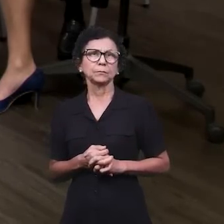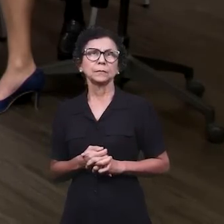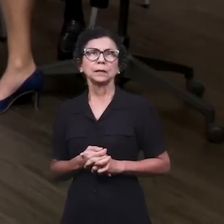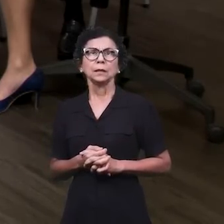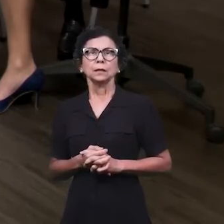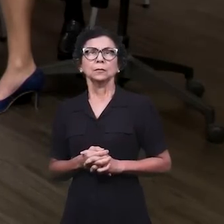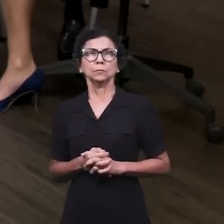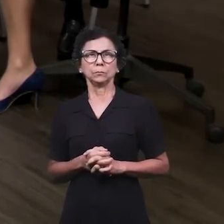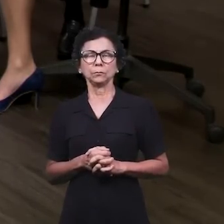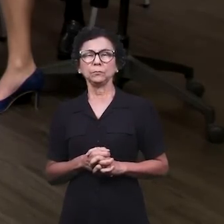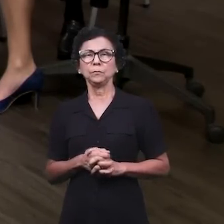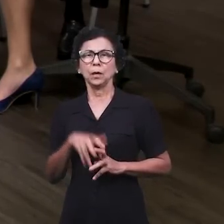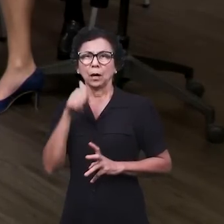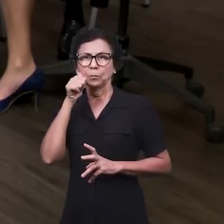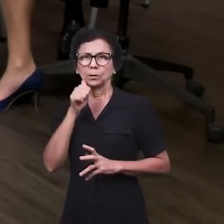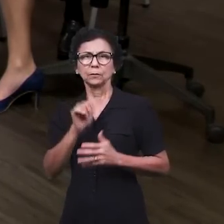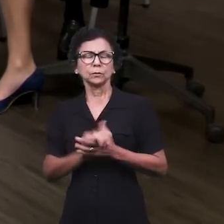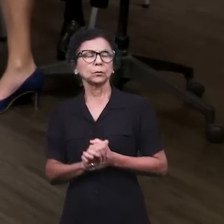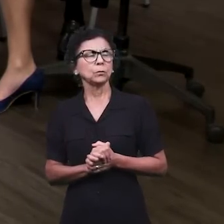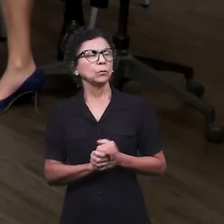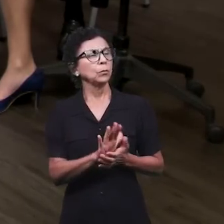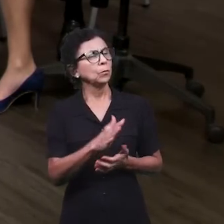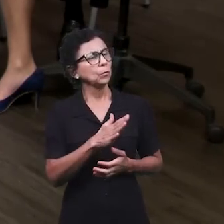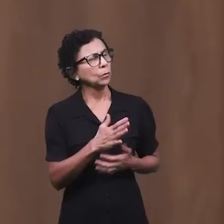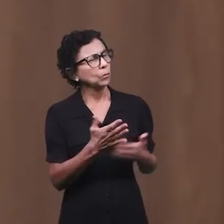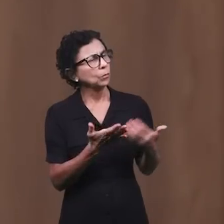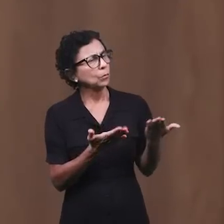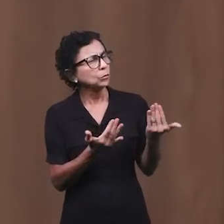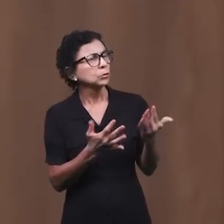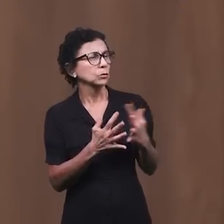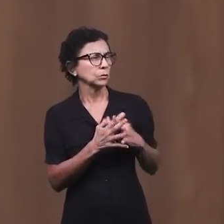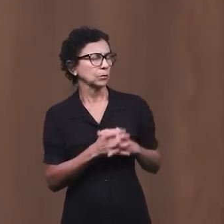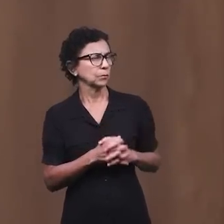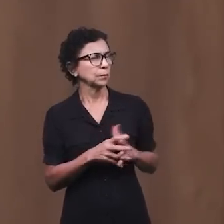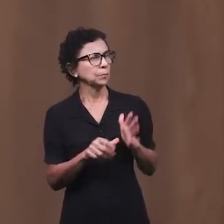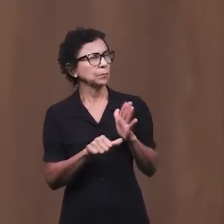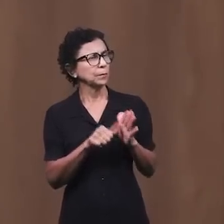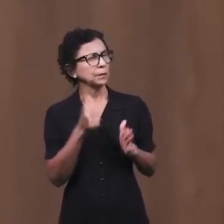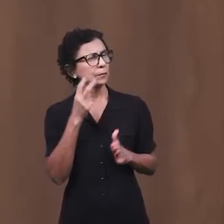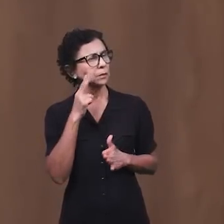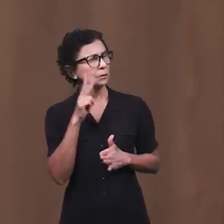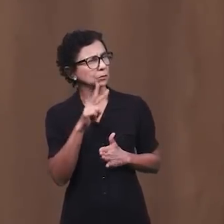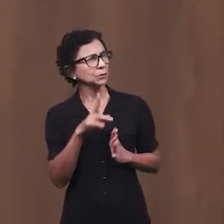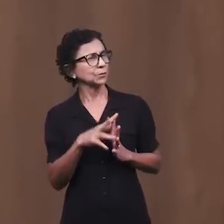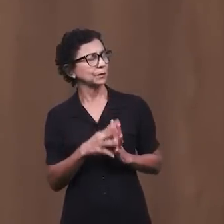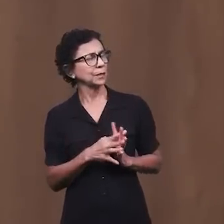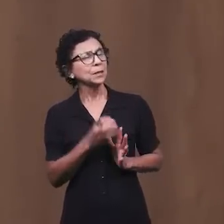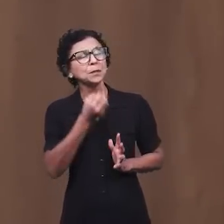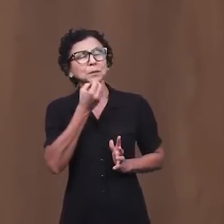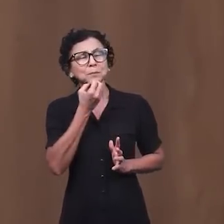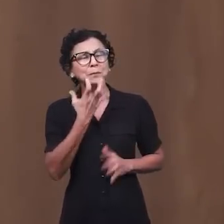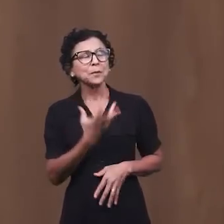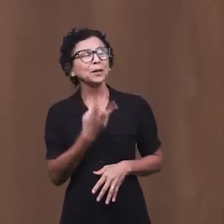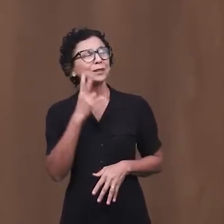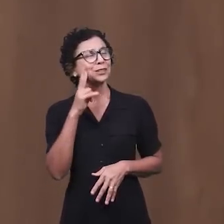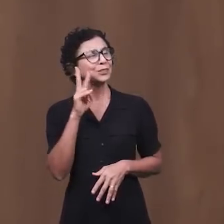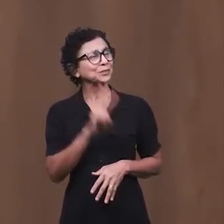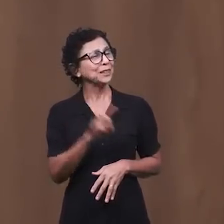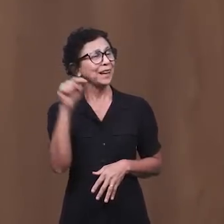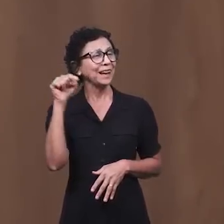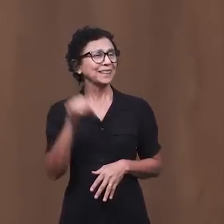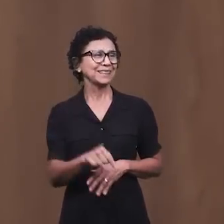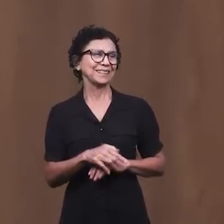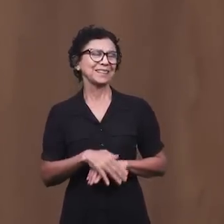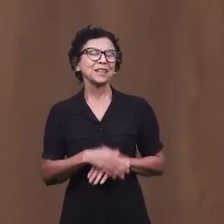jovem senhor, né? Ela é uma senhora. Meu jovem, estou vendo você aqui pela primeira vez. Que bom te